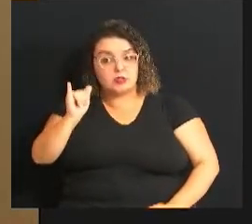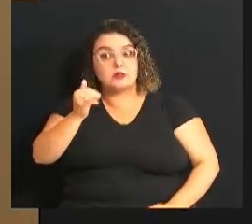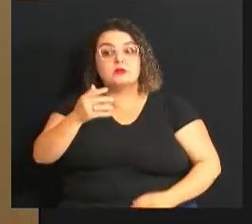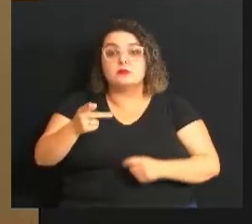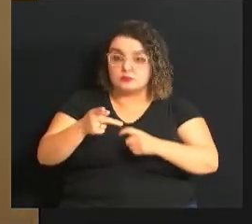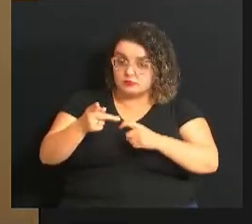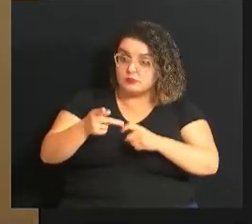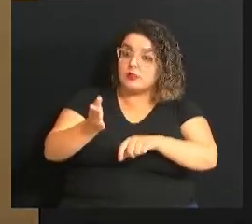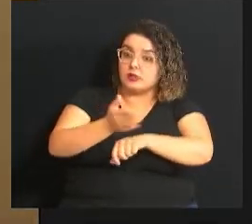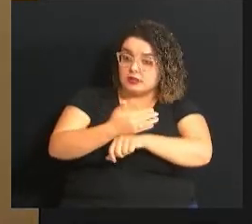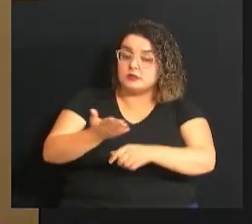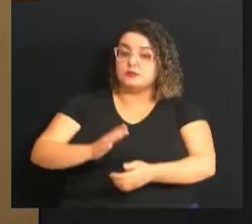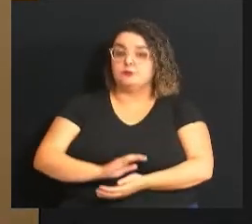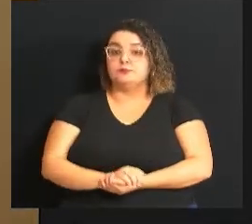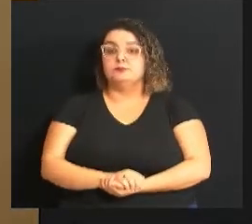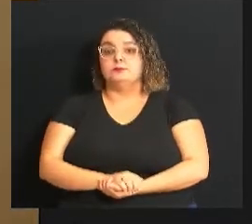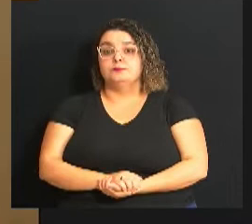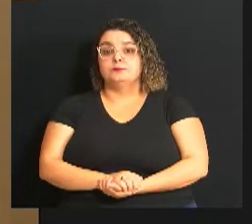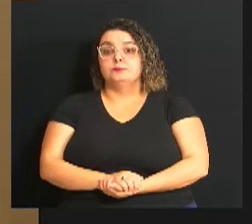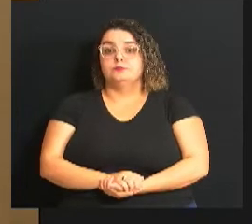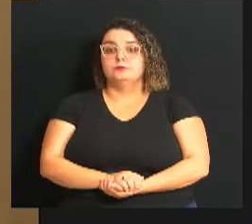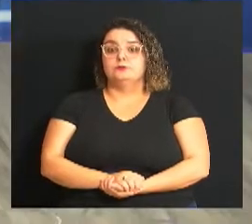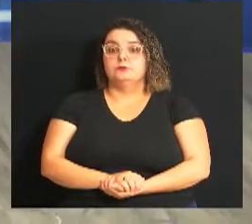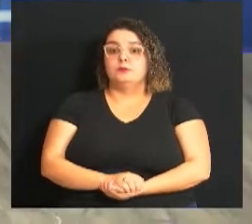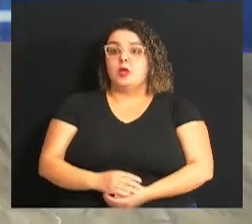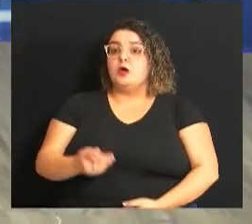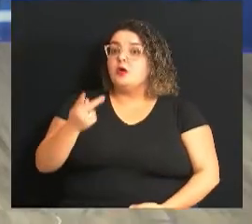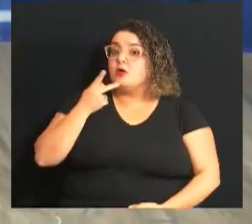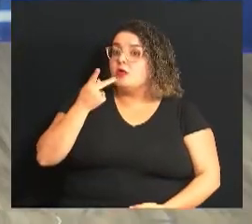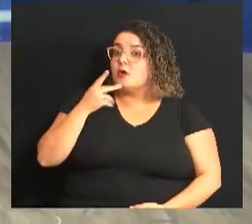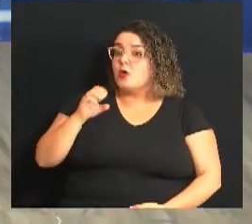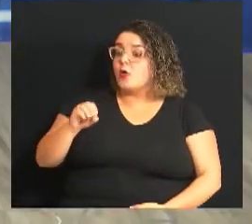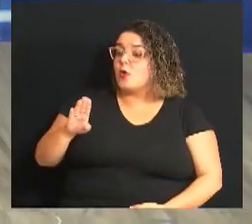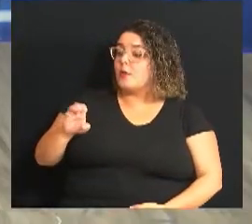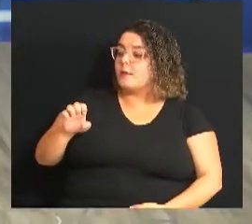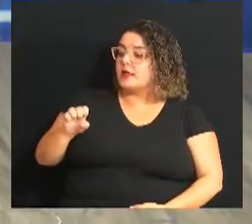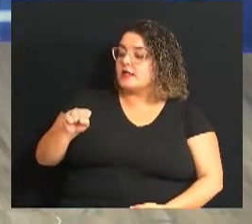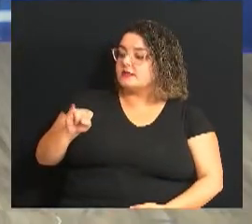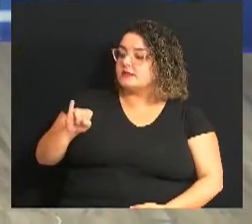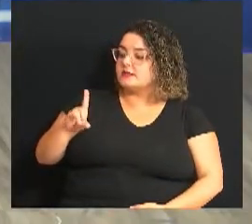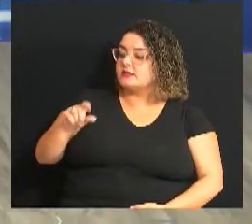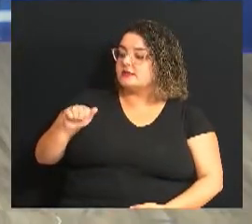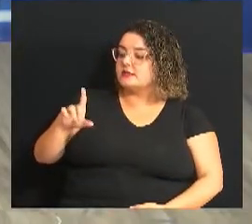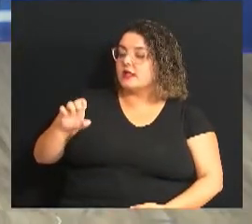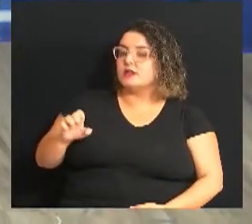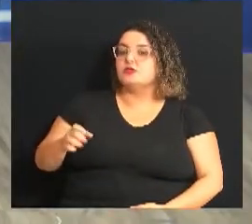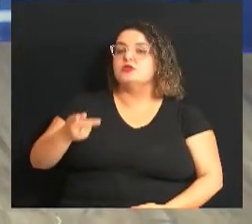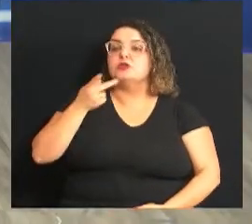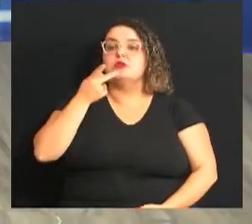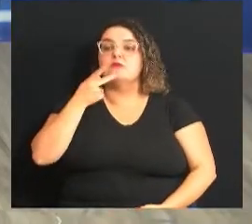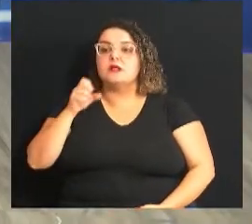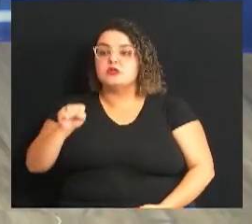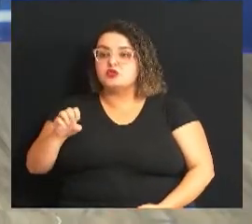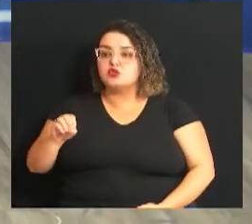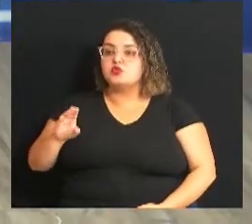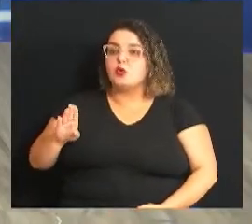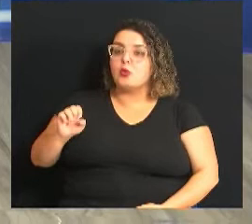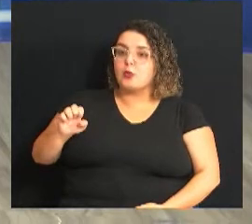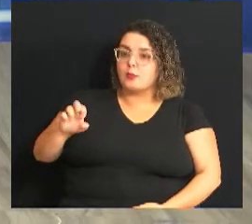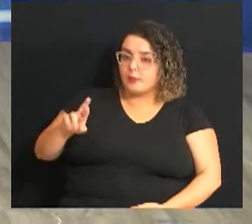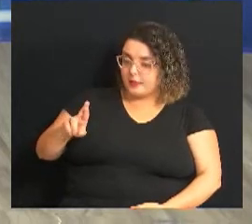né? Você falou aí sobre obesidade. Eu falei aqui sobre sobrepeso, depois